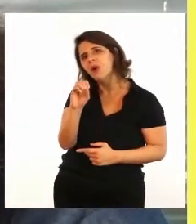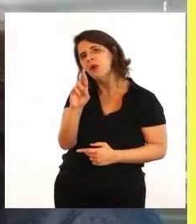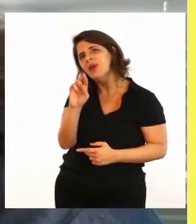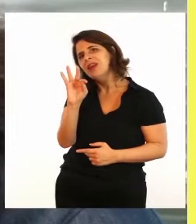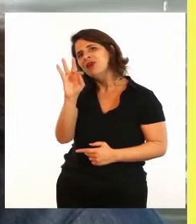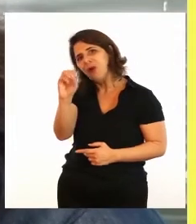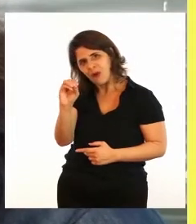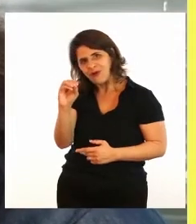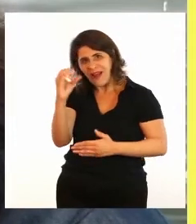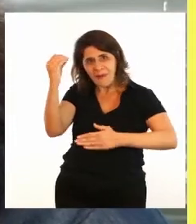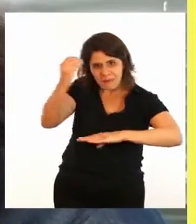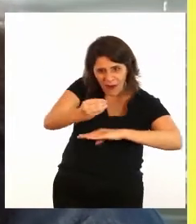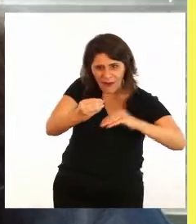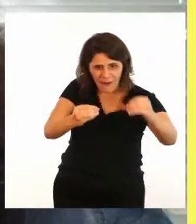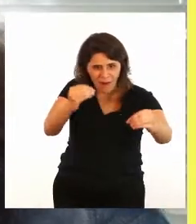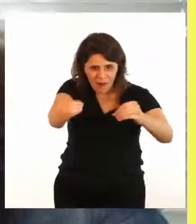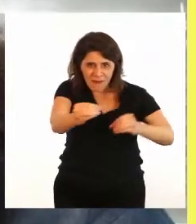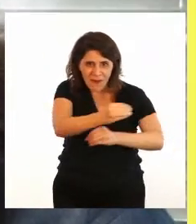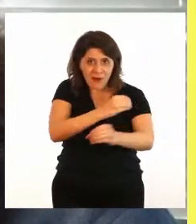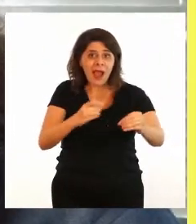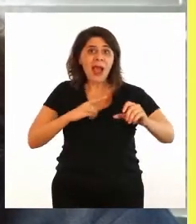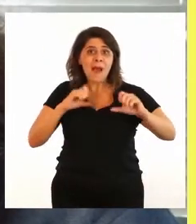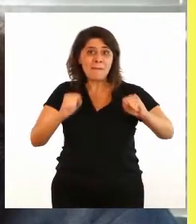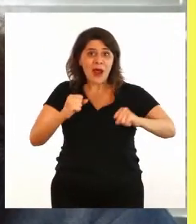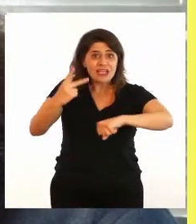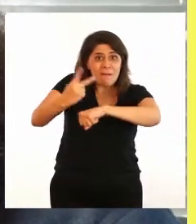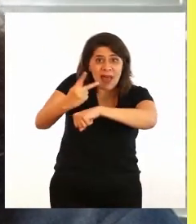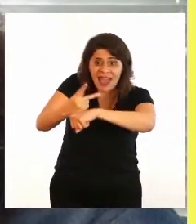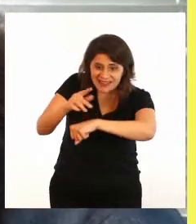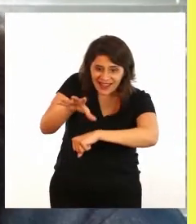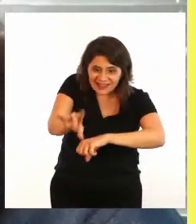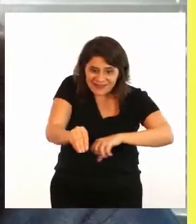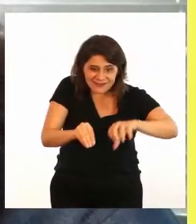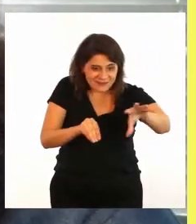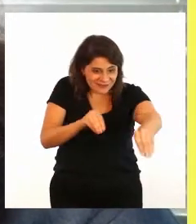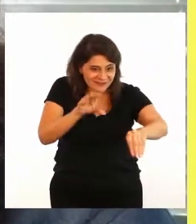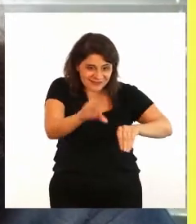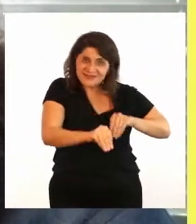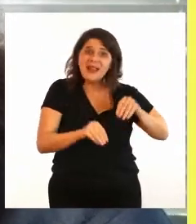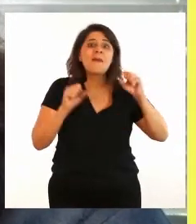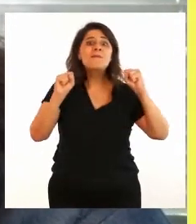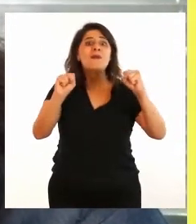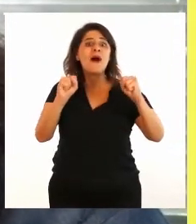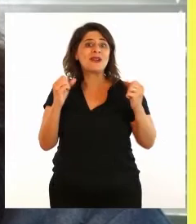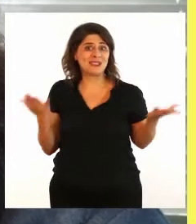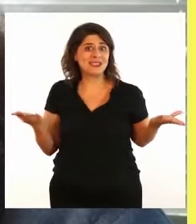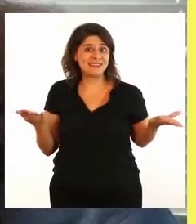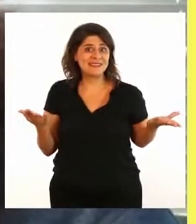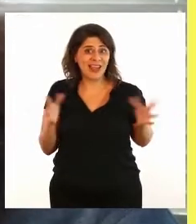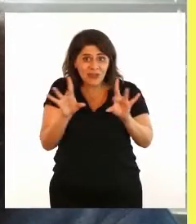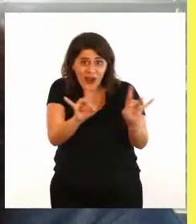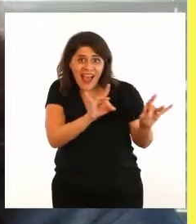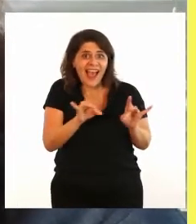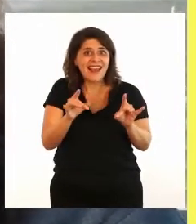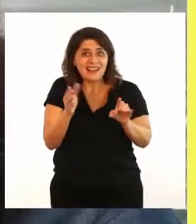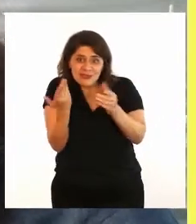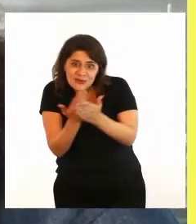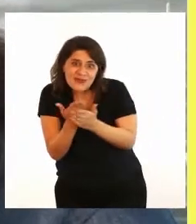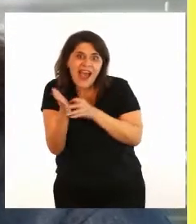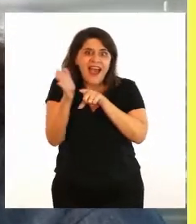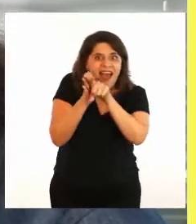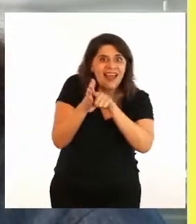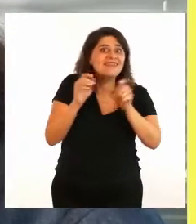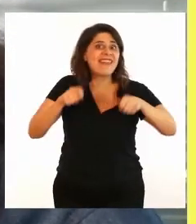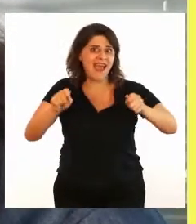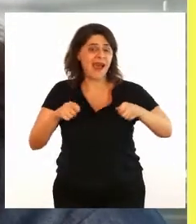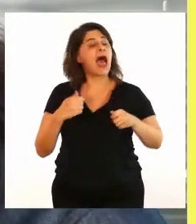aqui na Terra e que a gente podia tocar e estudar. Então, daí eu fui me especializando em